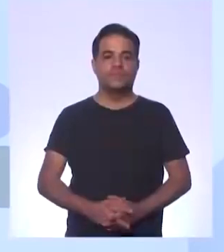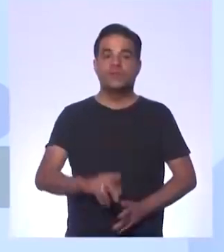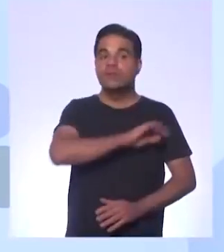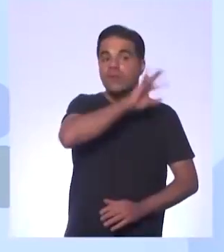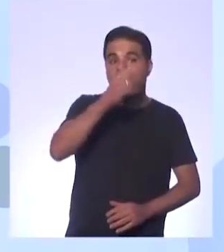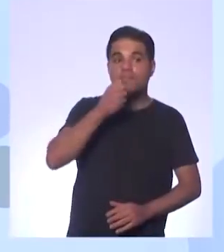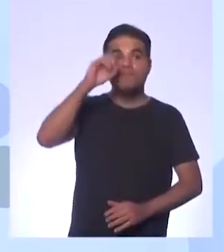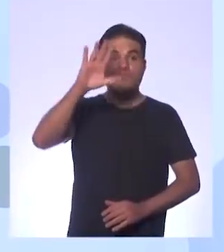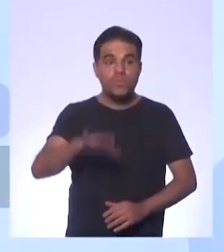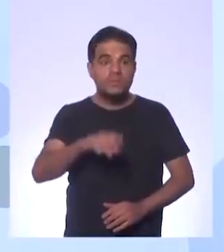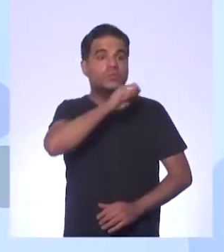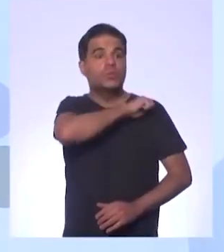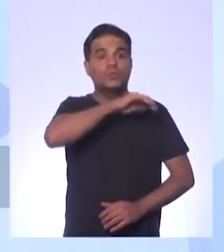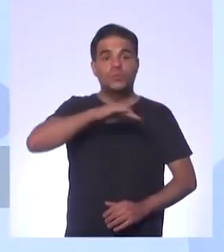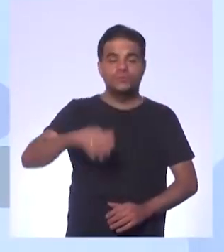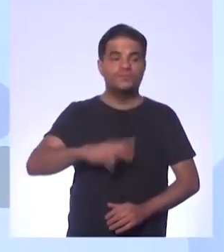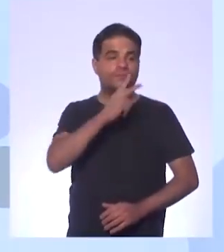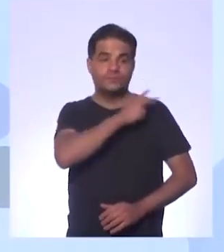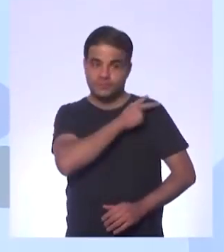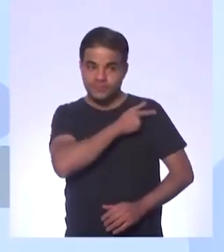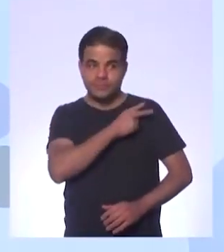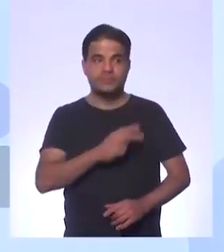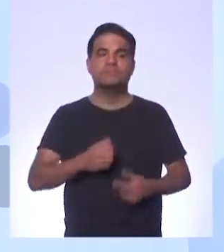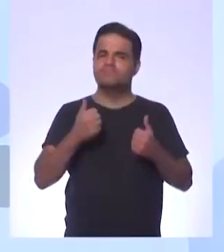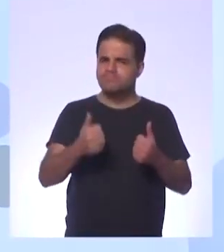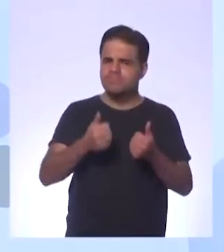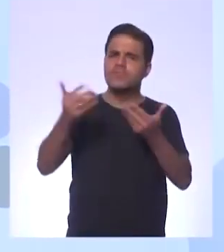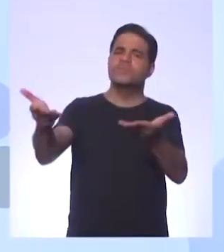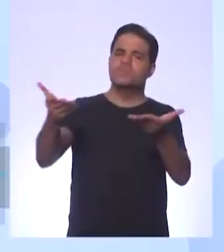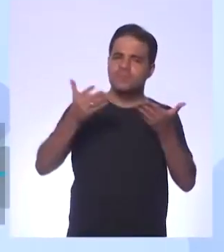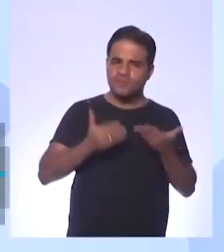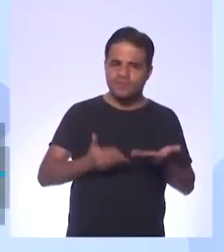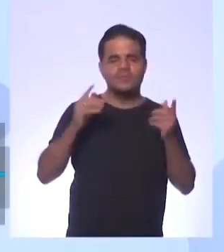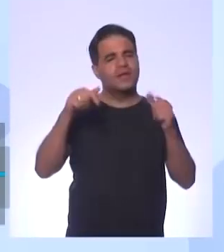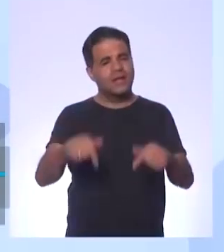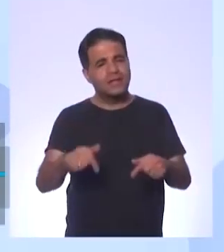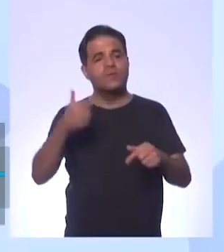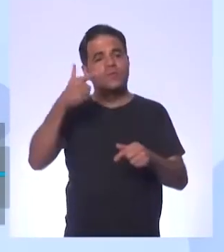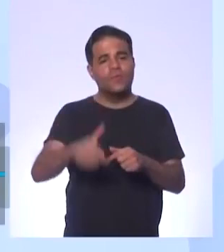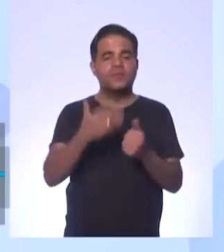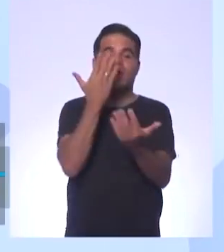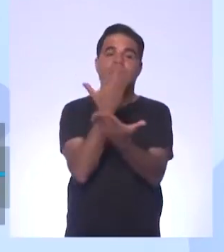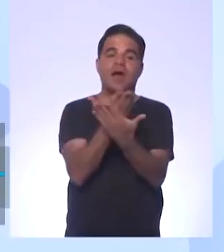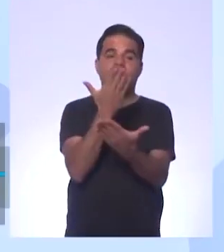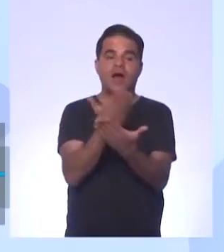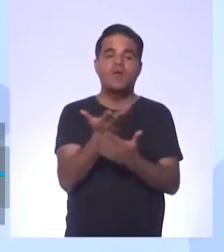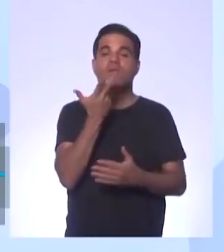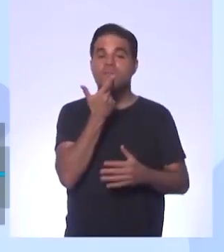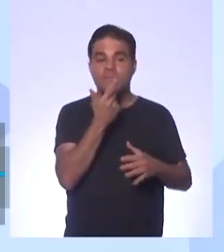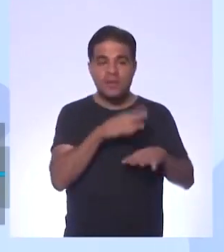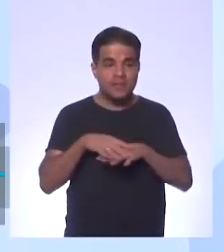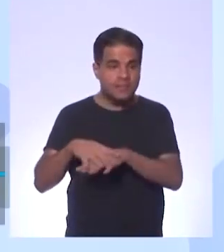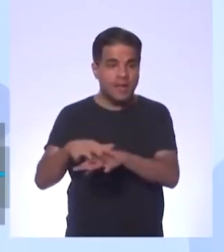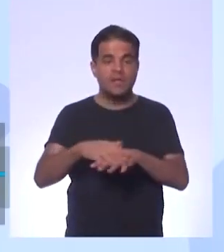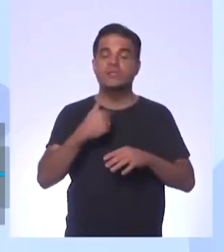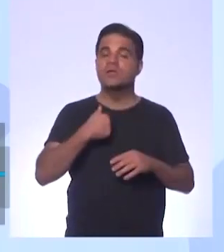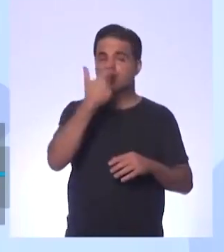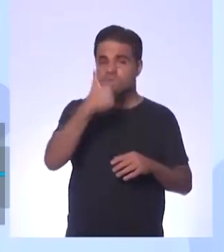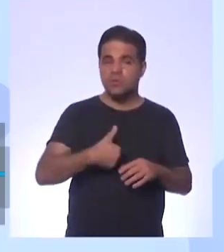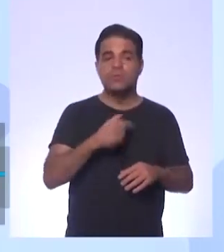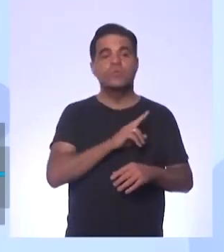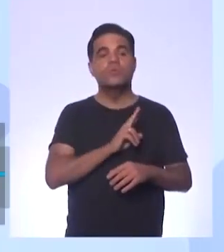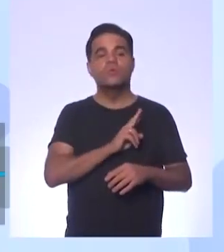Olá, boa tarde, alunos da segunda série do ensino médio. Sejam todos bem-vindos a mais uma aula de matemática. Eu sou a